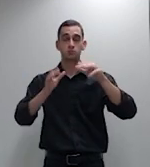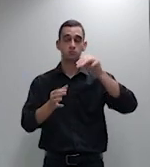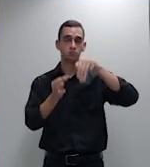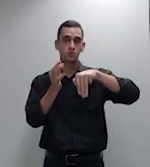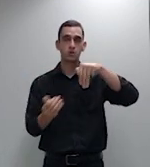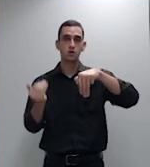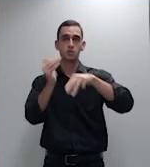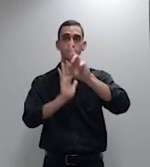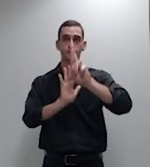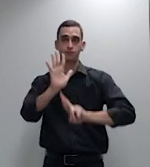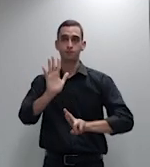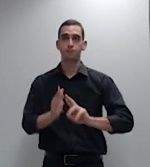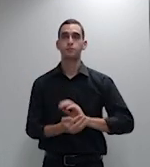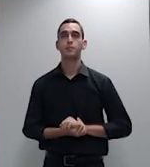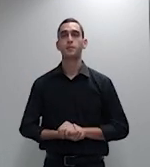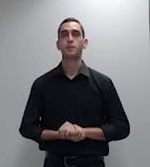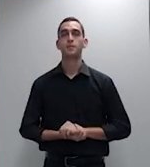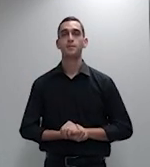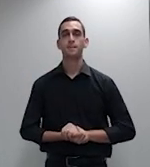ok